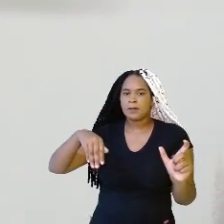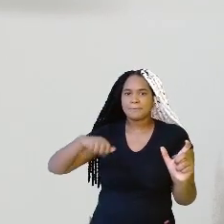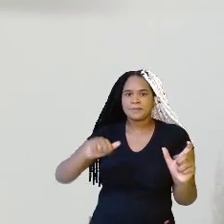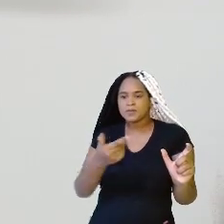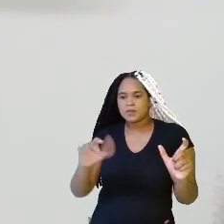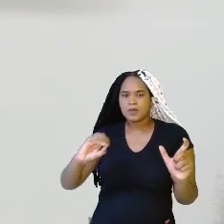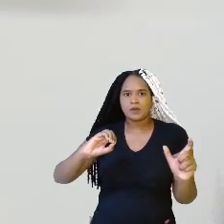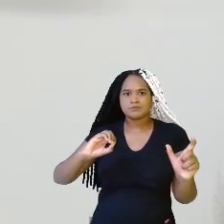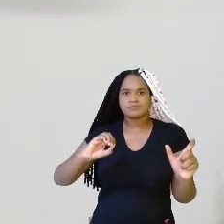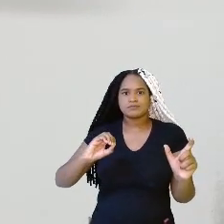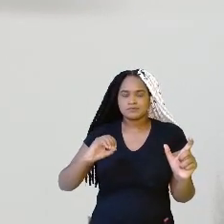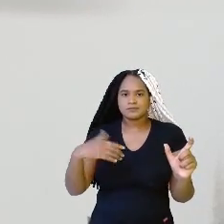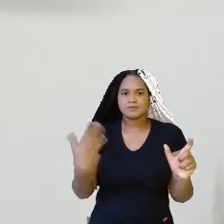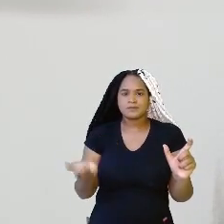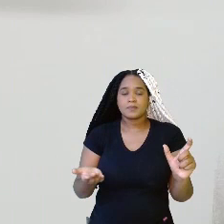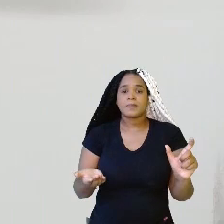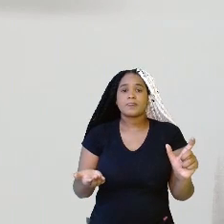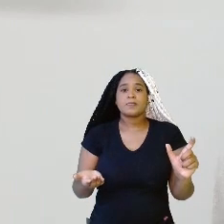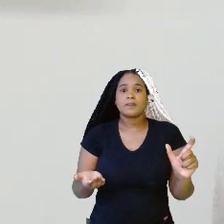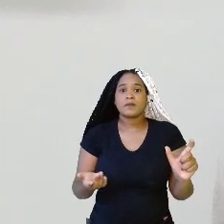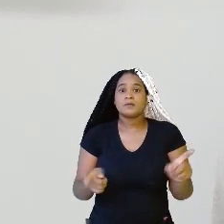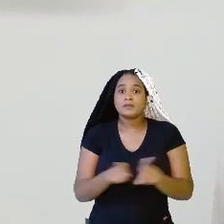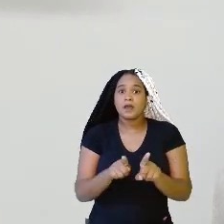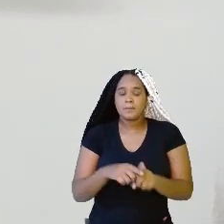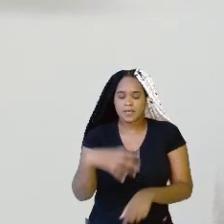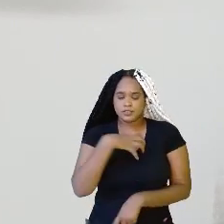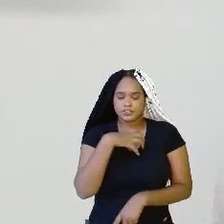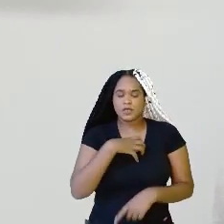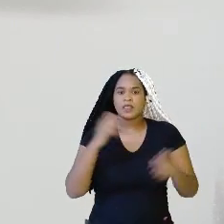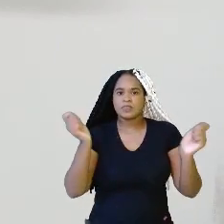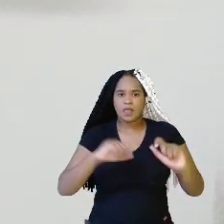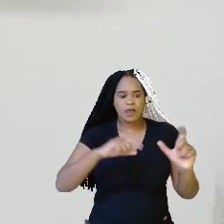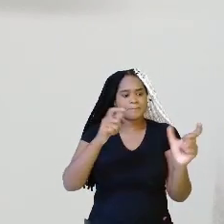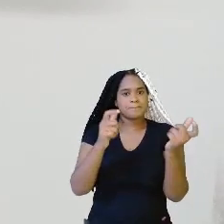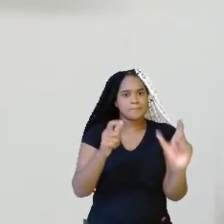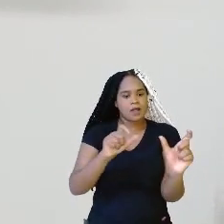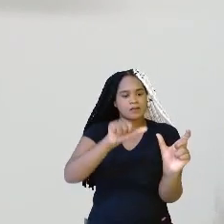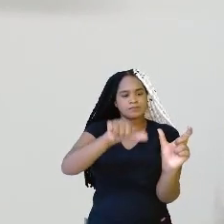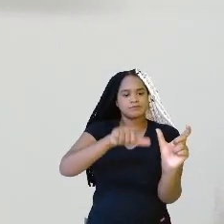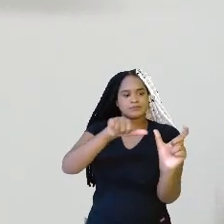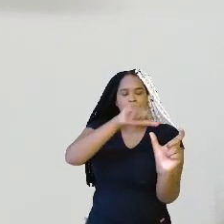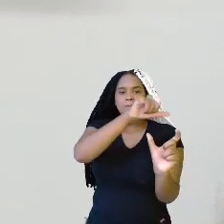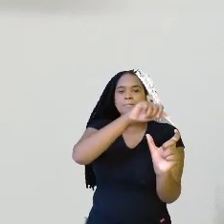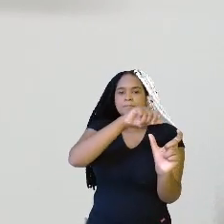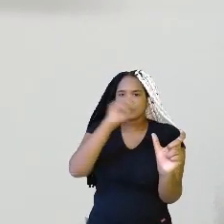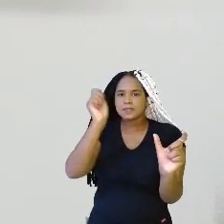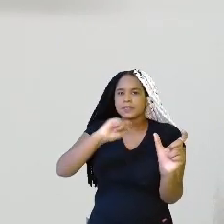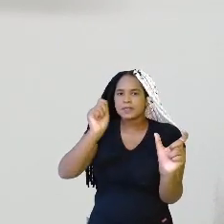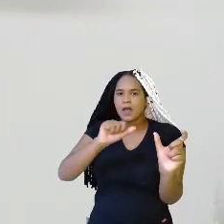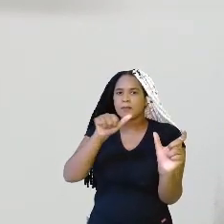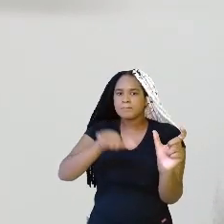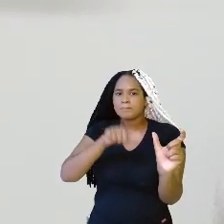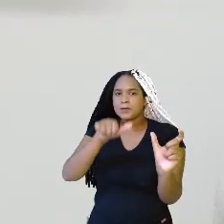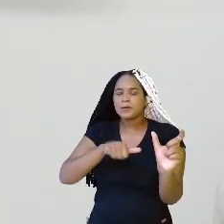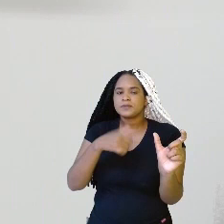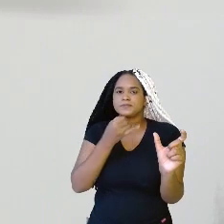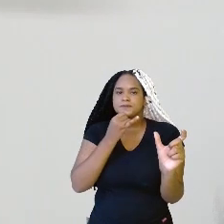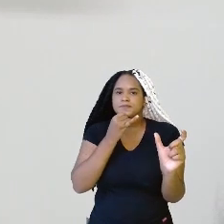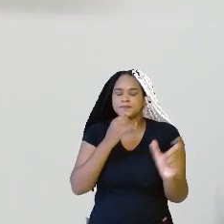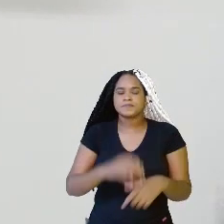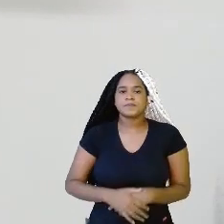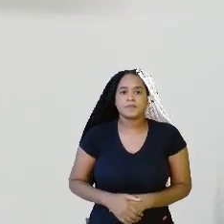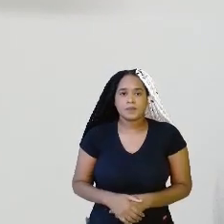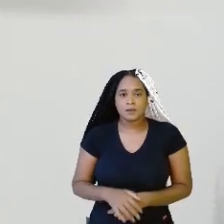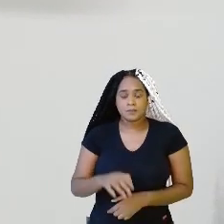O verbo também de estado também pode ser conjugado. Vamos pegar o verbo estar.